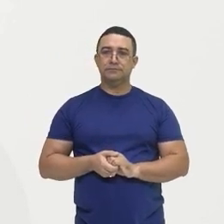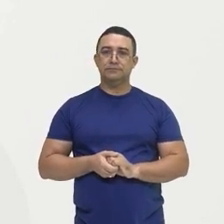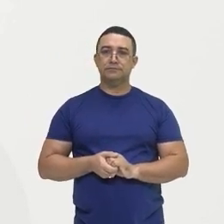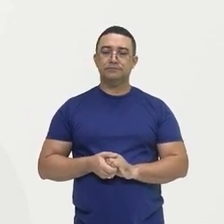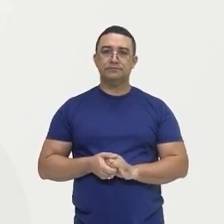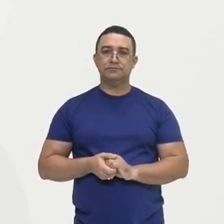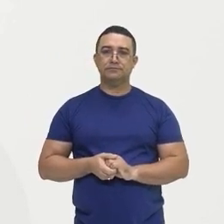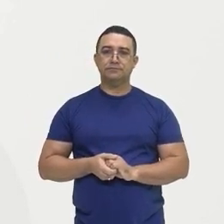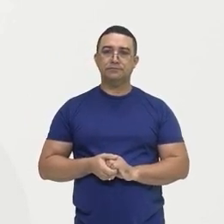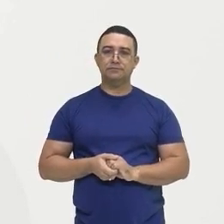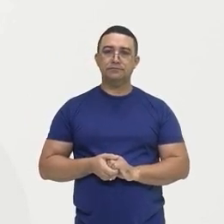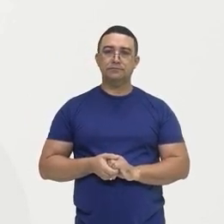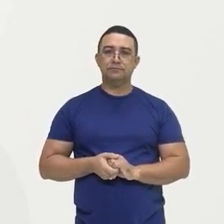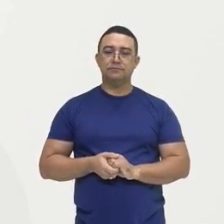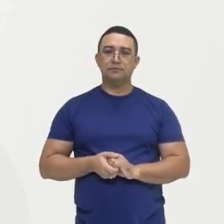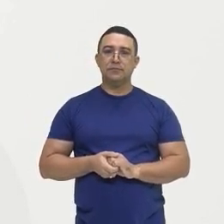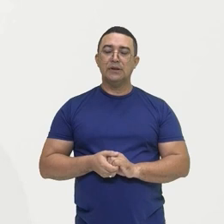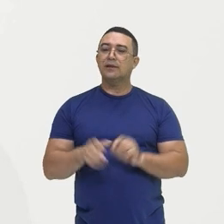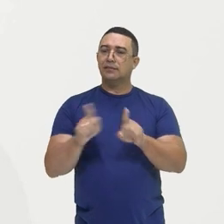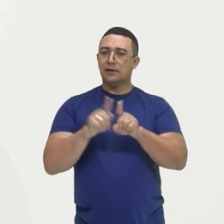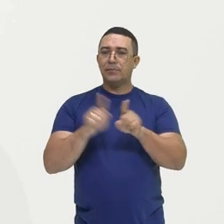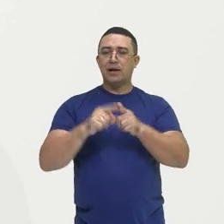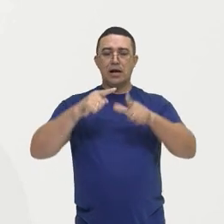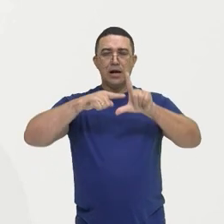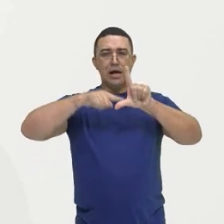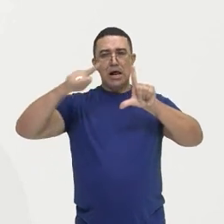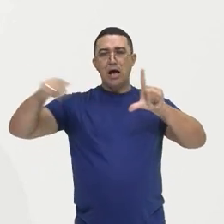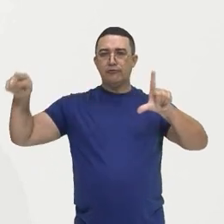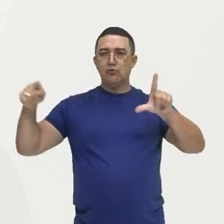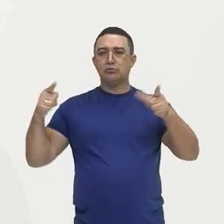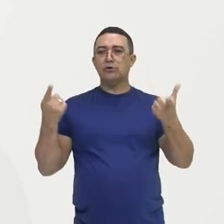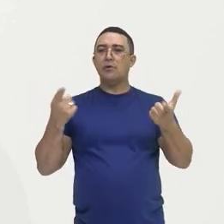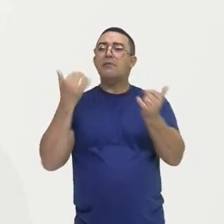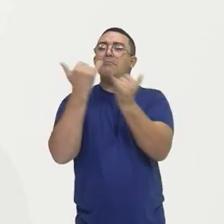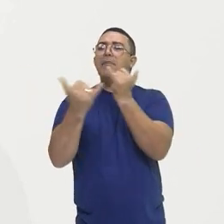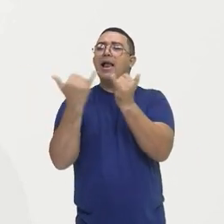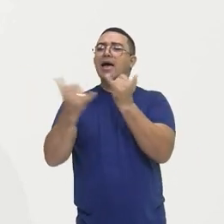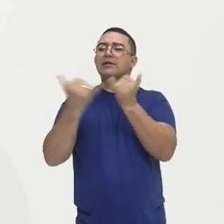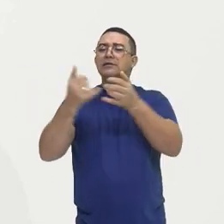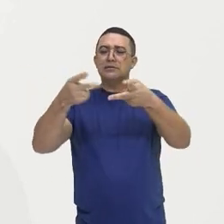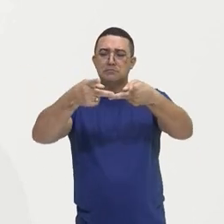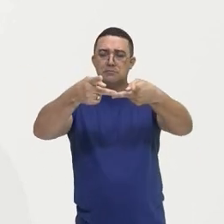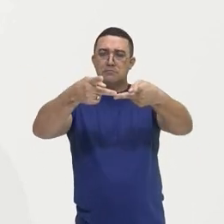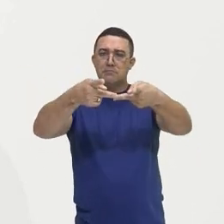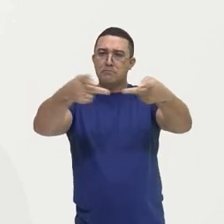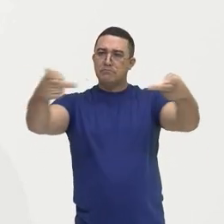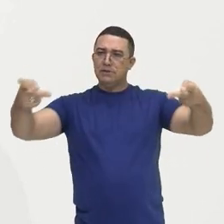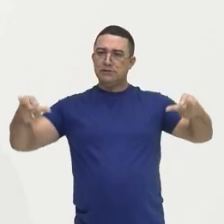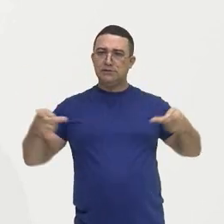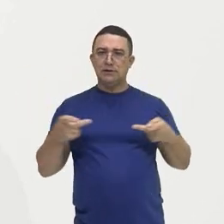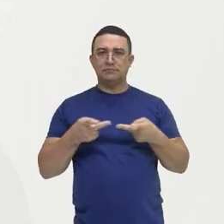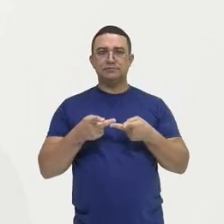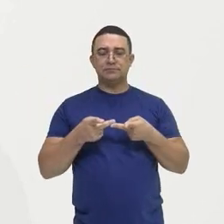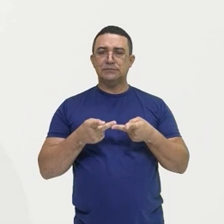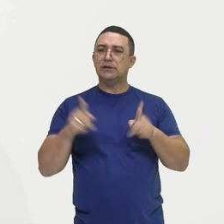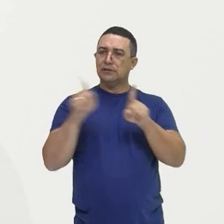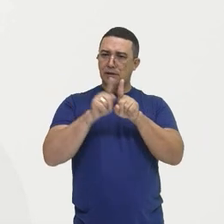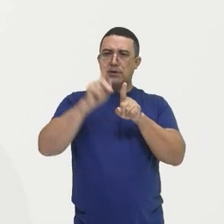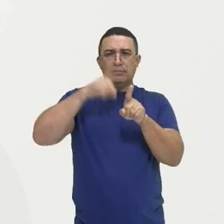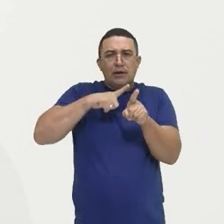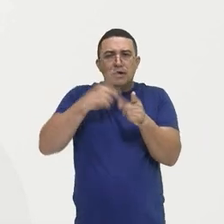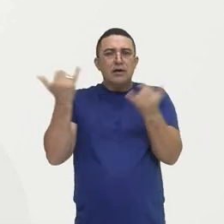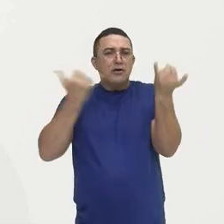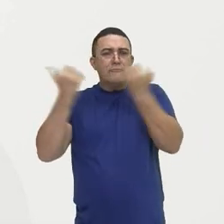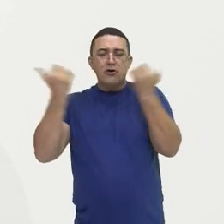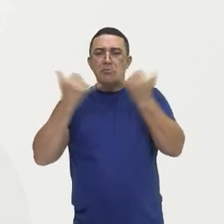bom? Gráfico em pizza, ele também, a gente consegue obter aí informações bem práticas,